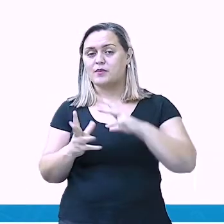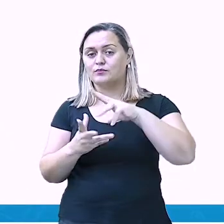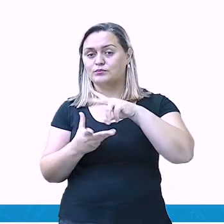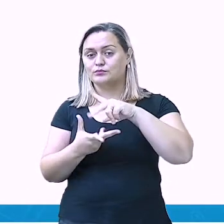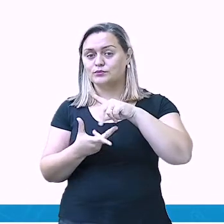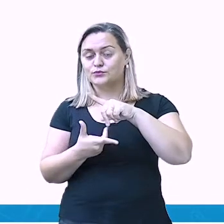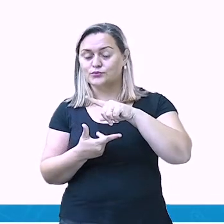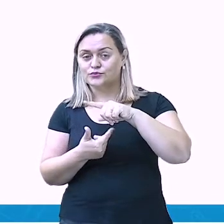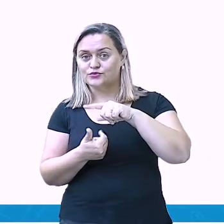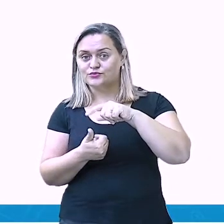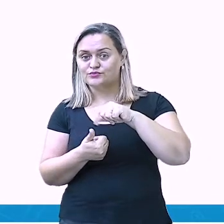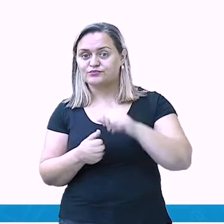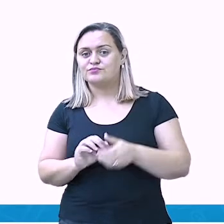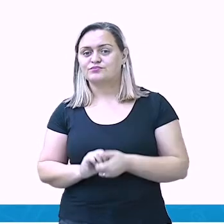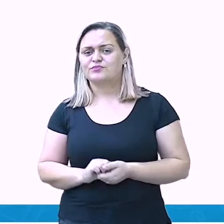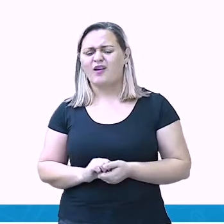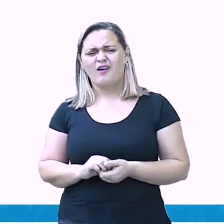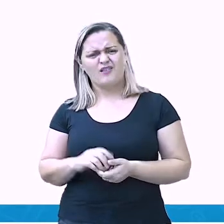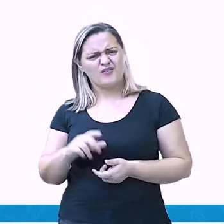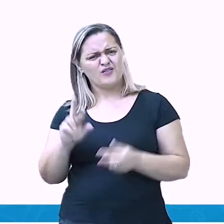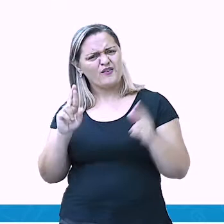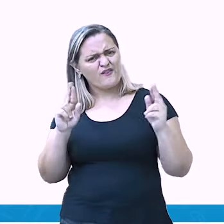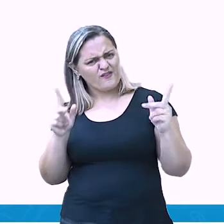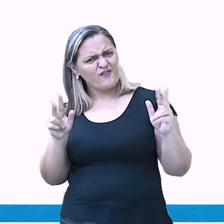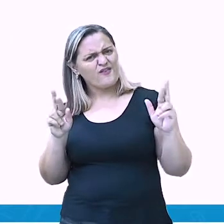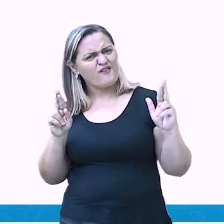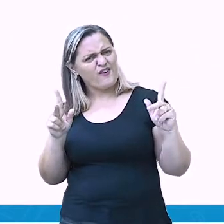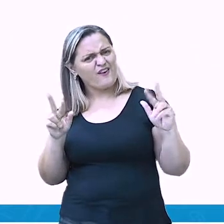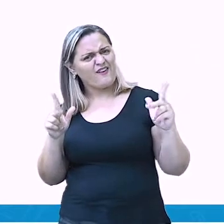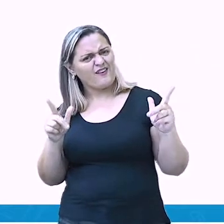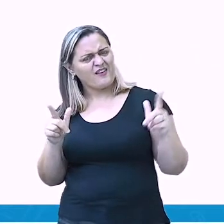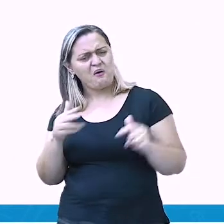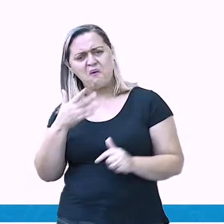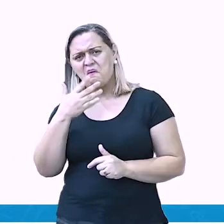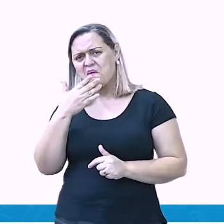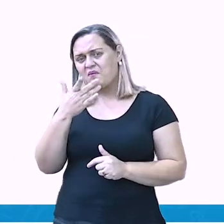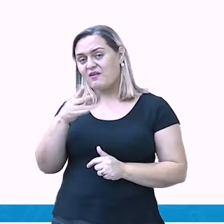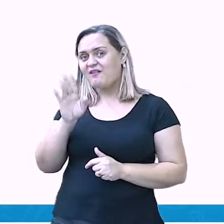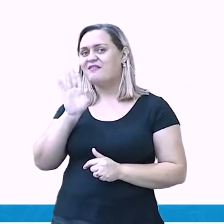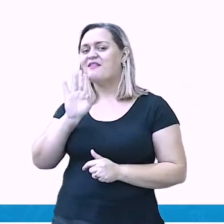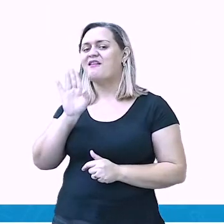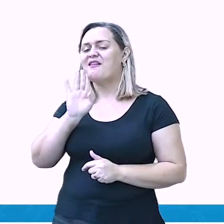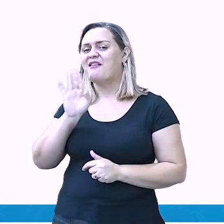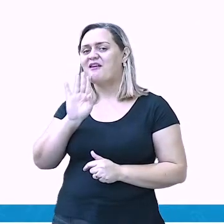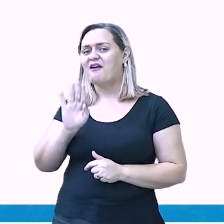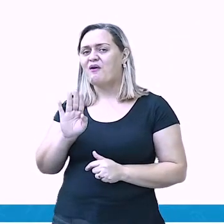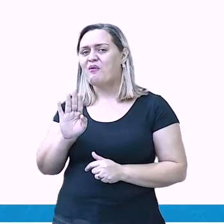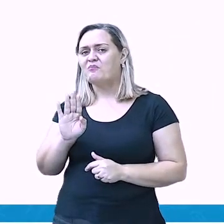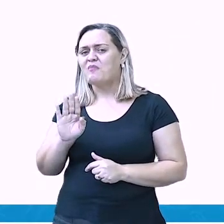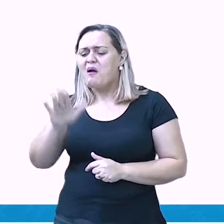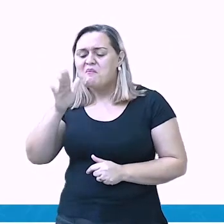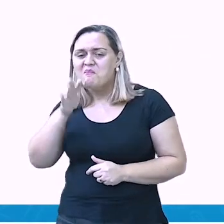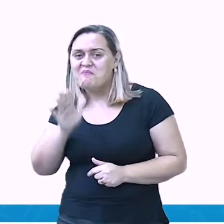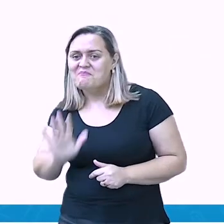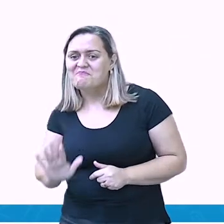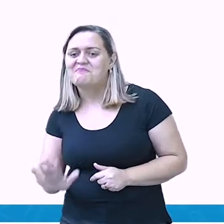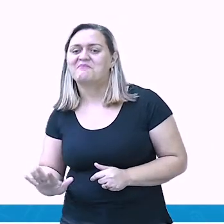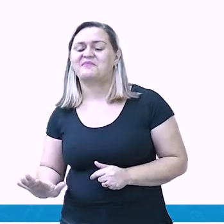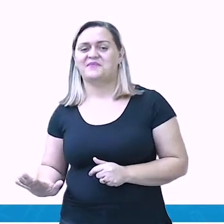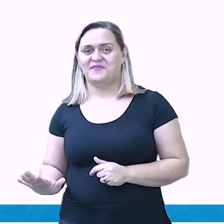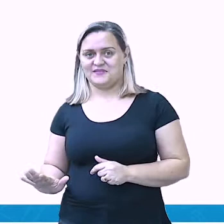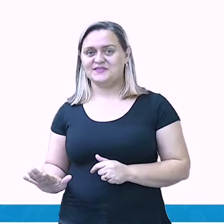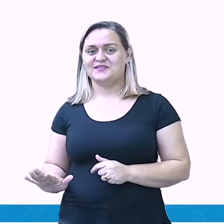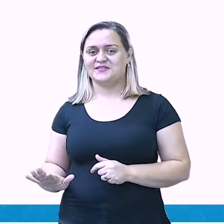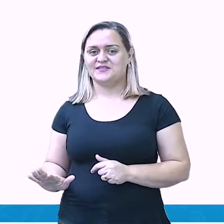Mapa Mundi, ele está um pouco diferente, não é mesmo? Colorido, divertido, bem infantil. Aqui nós conseguimos